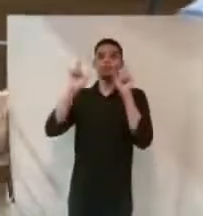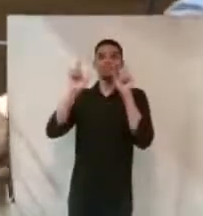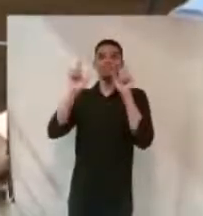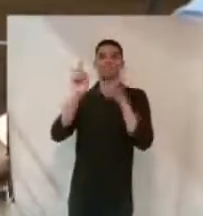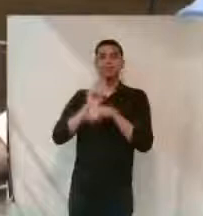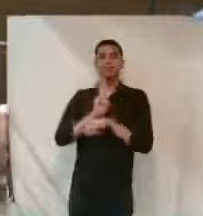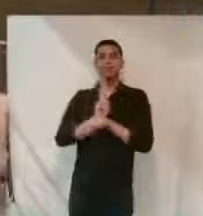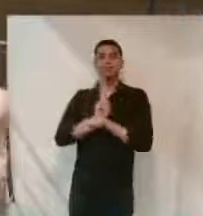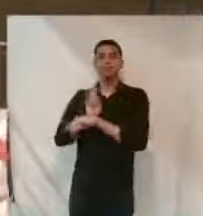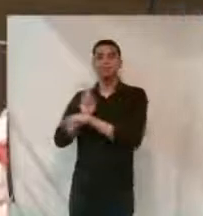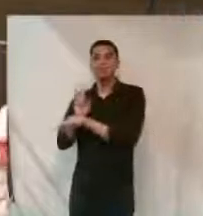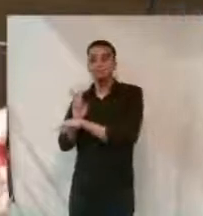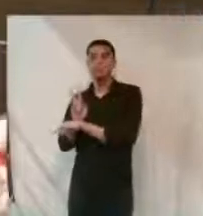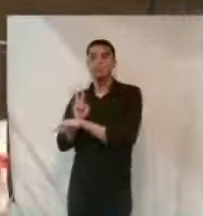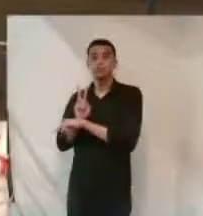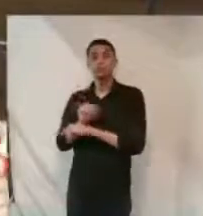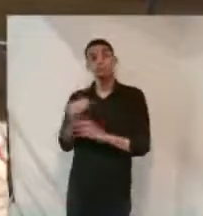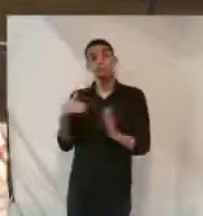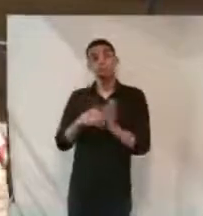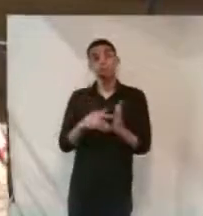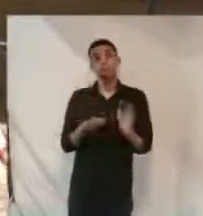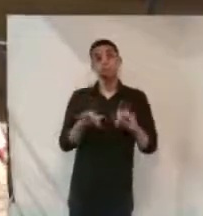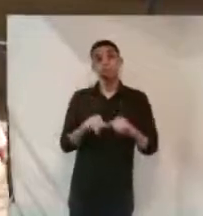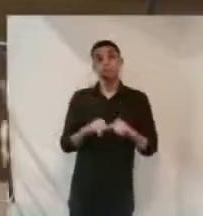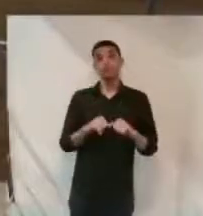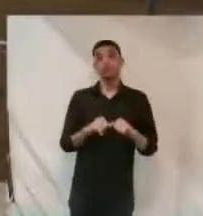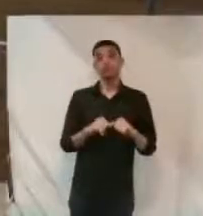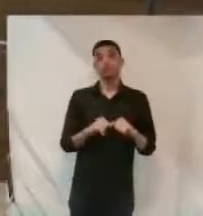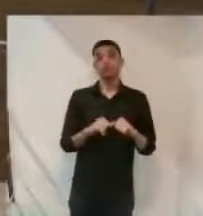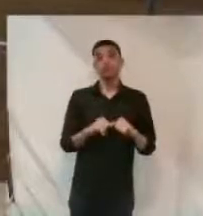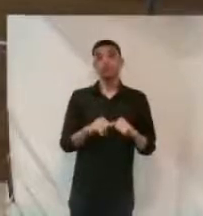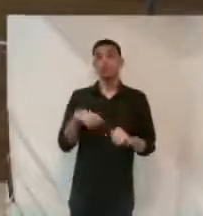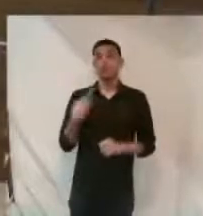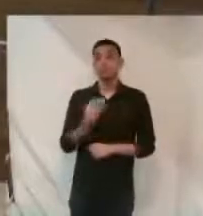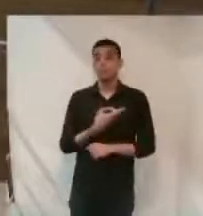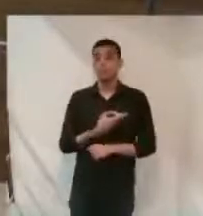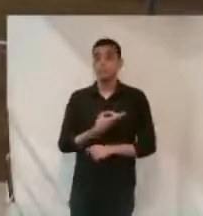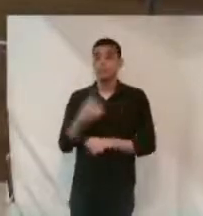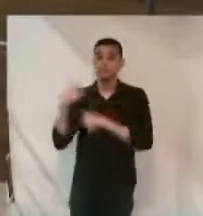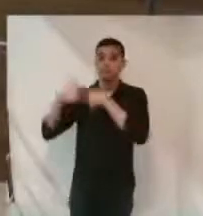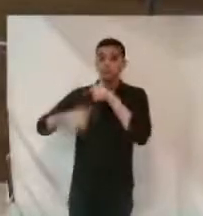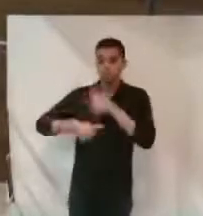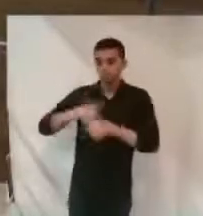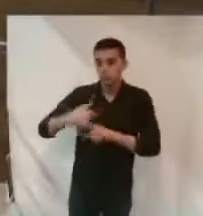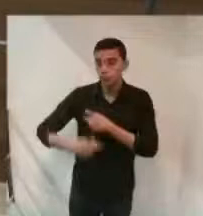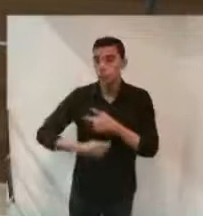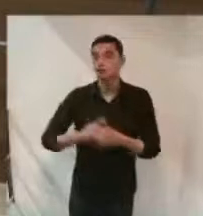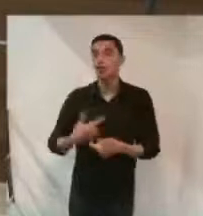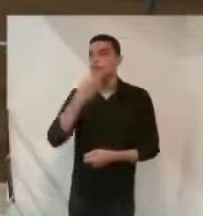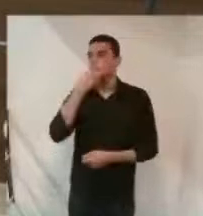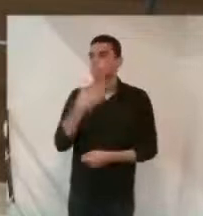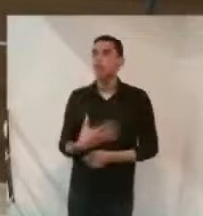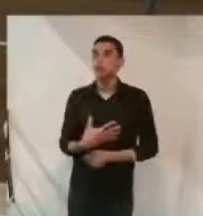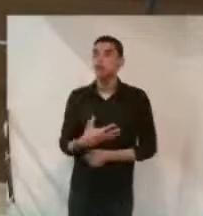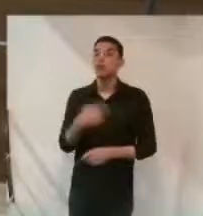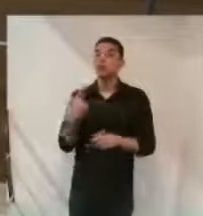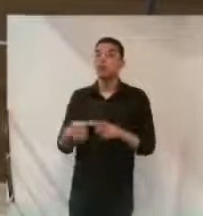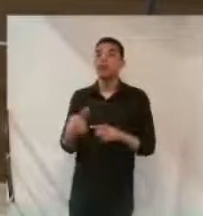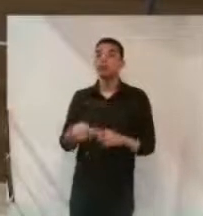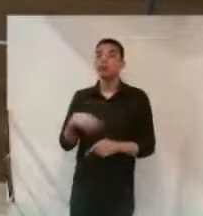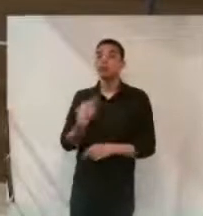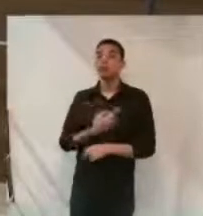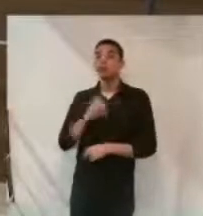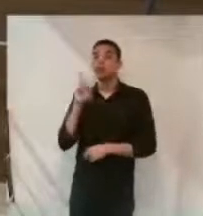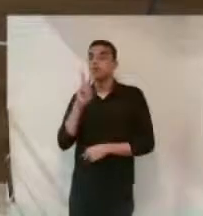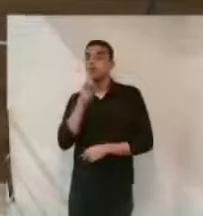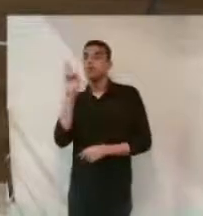fim, dizer que tudo isso vale a pena quando a gente olha para os resultados